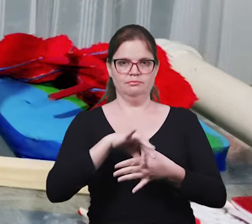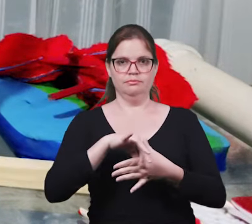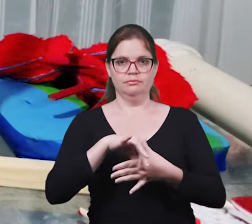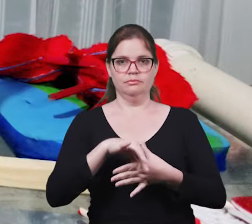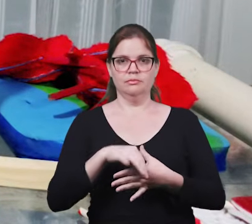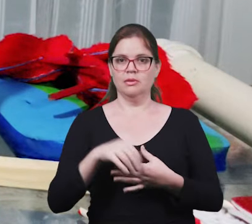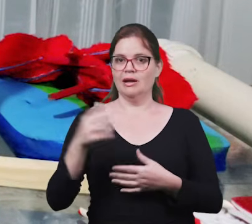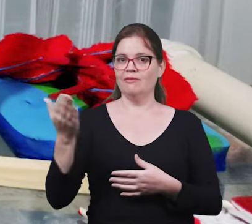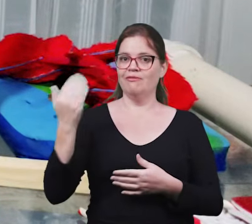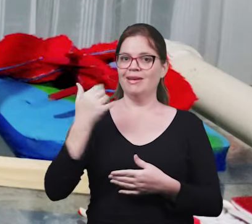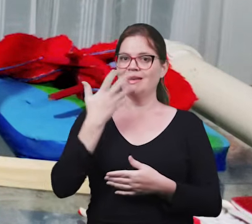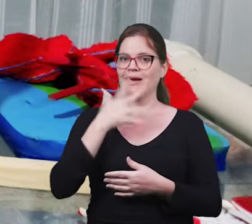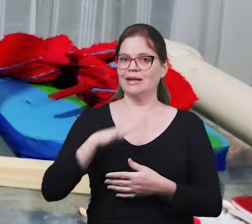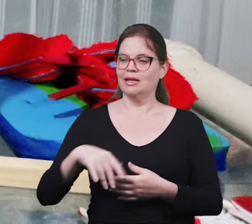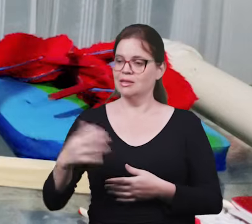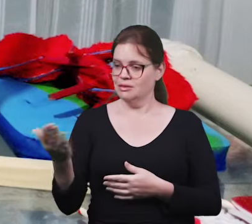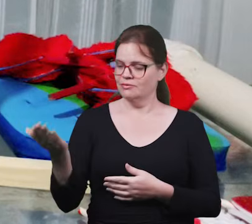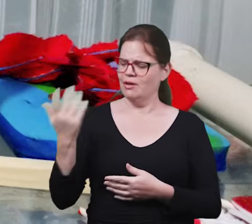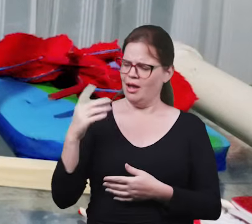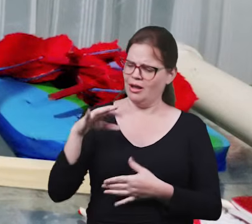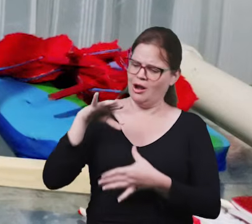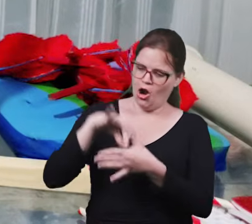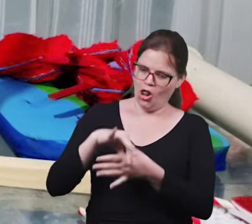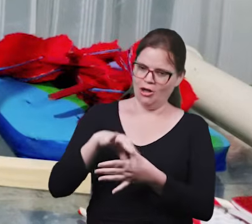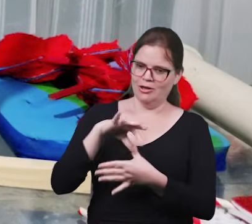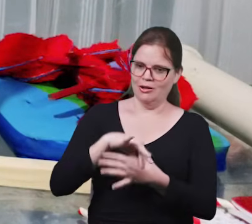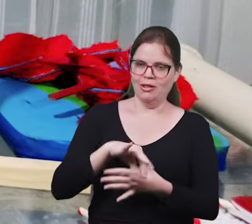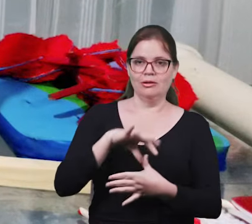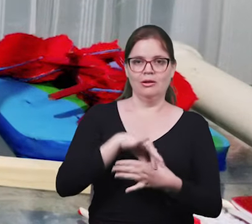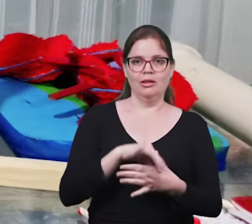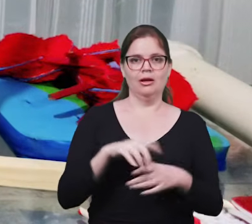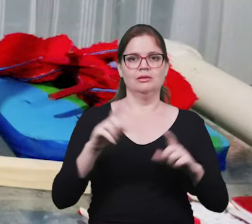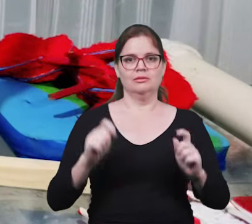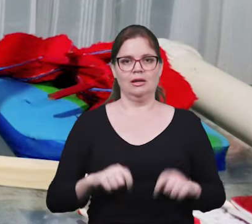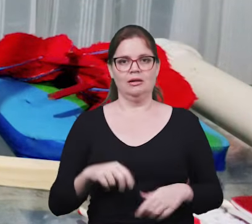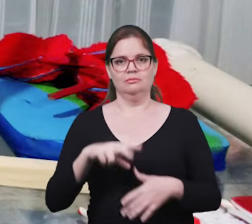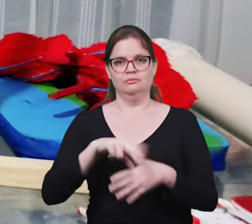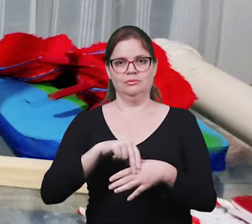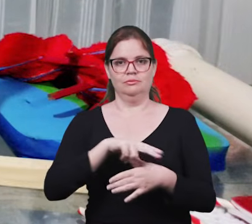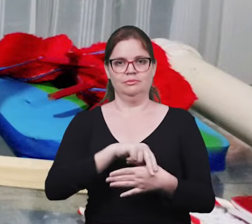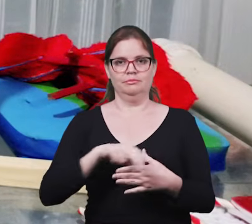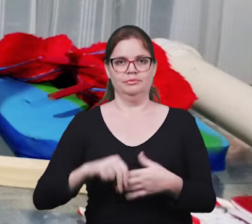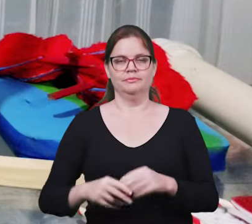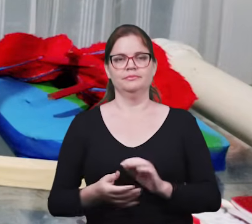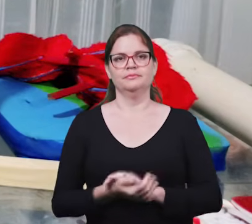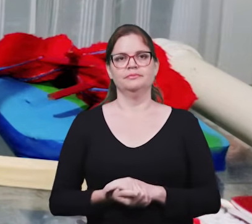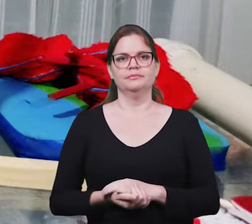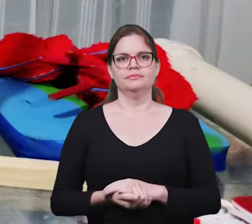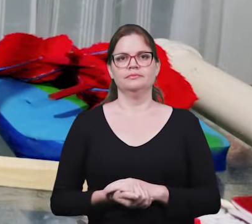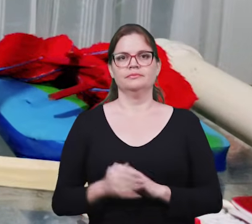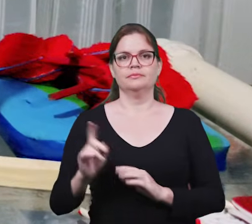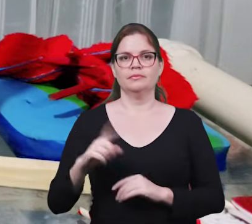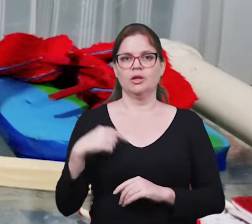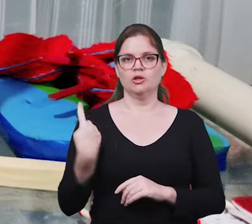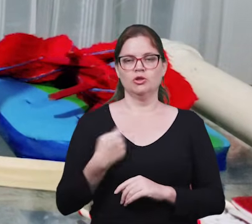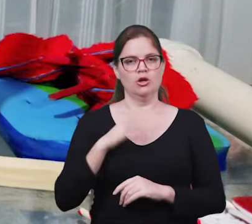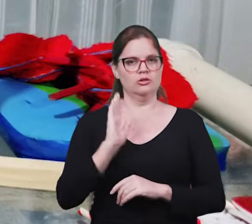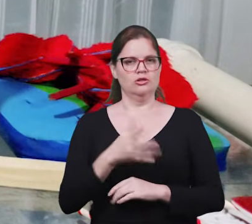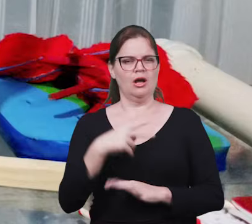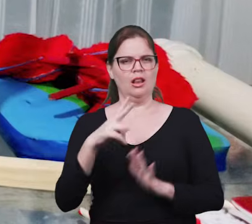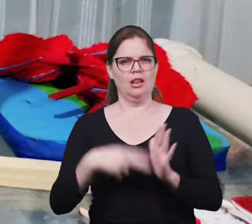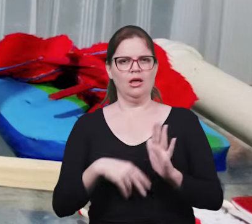A própria criança pode vir colocar, a criança ou o adolescente, né, o intermediário. Nós já